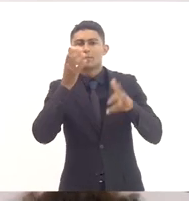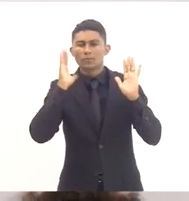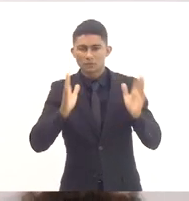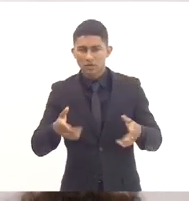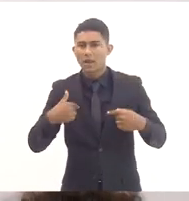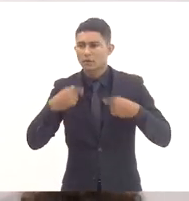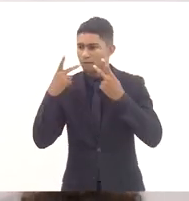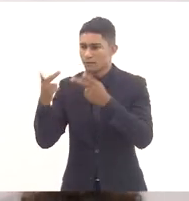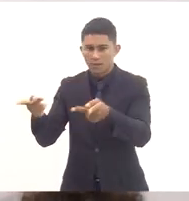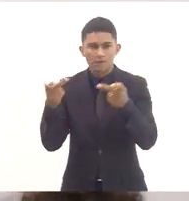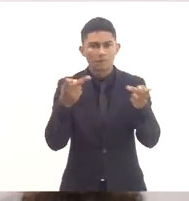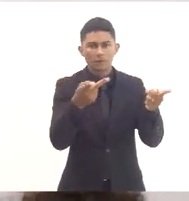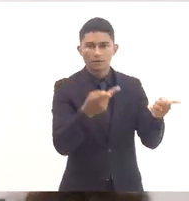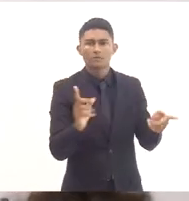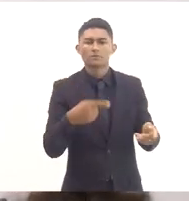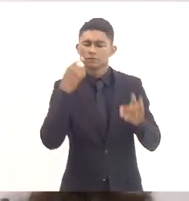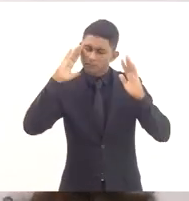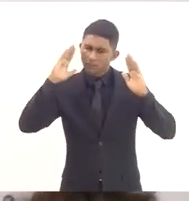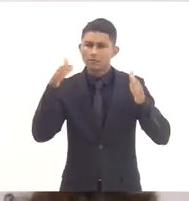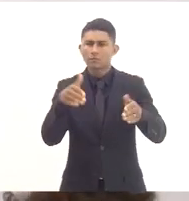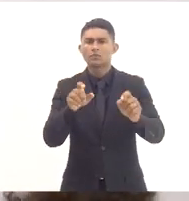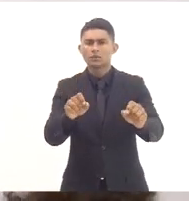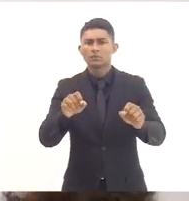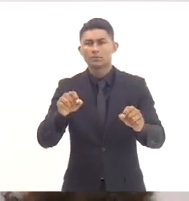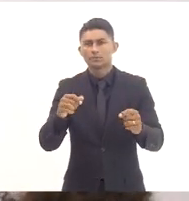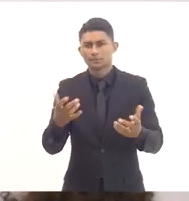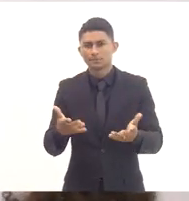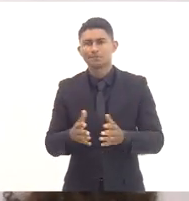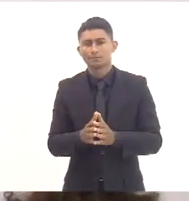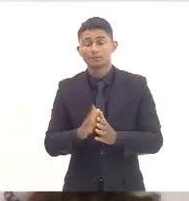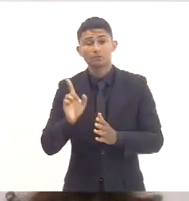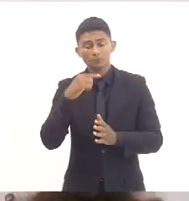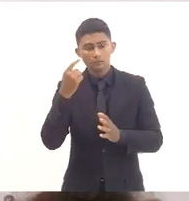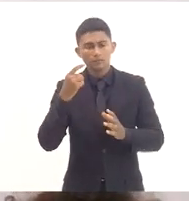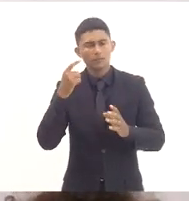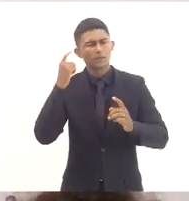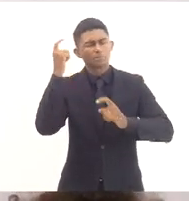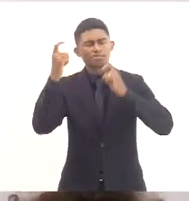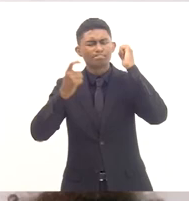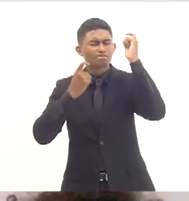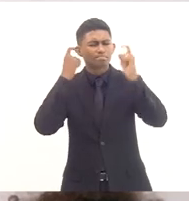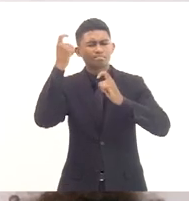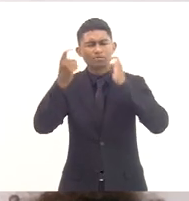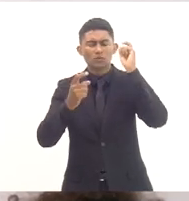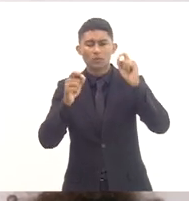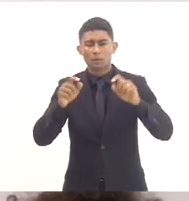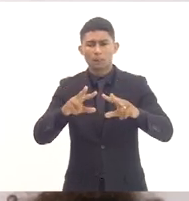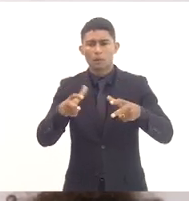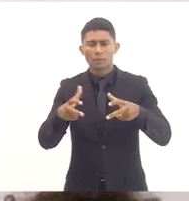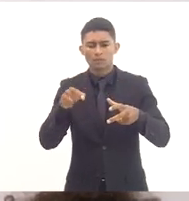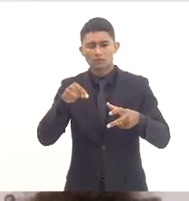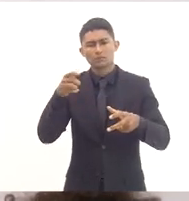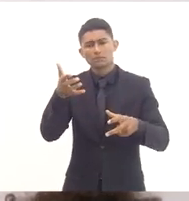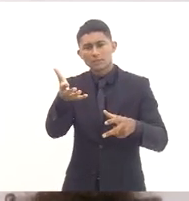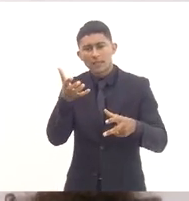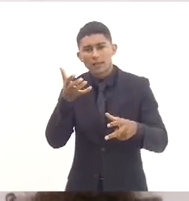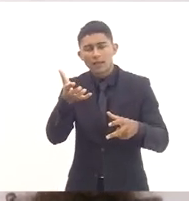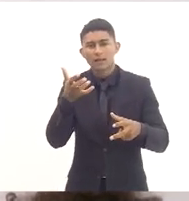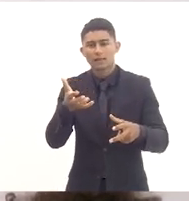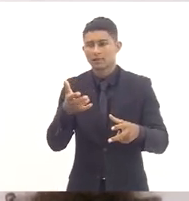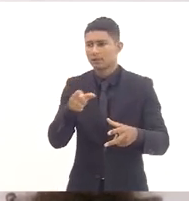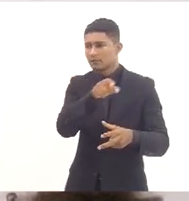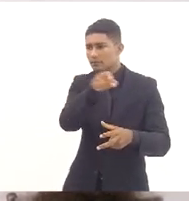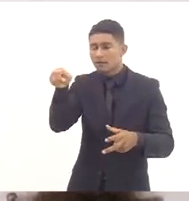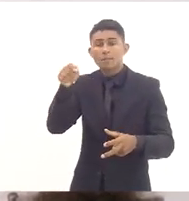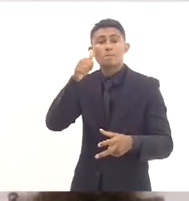o nosso Foco hoje foi realmente essa preocupação da da questão da actividade da comissão e abraçar e tato anos do